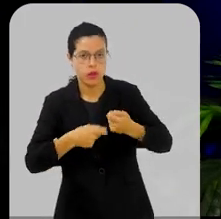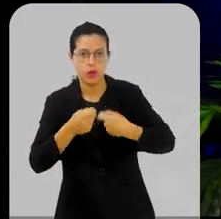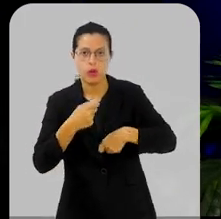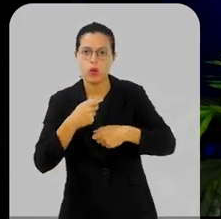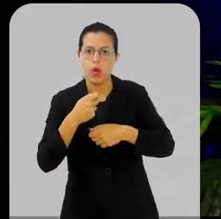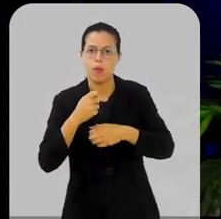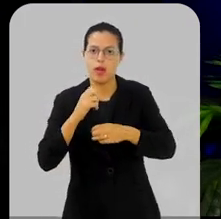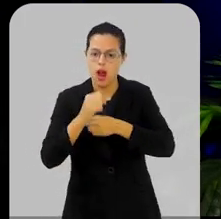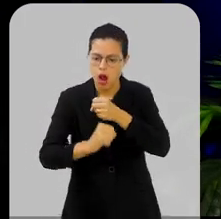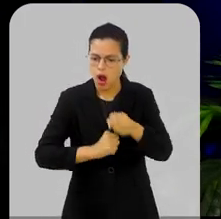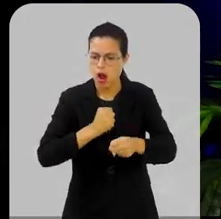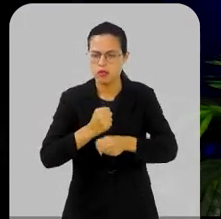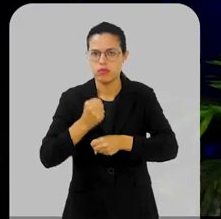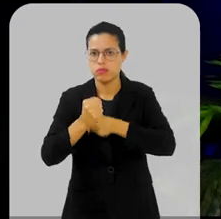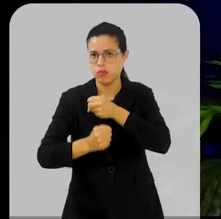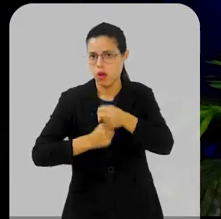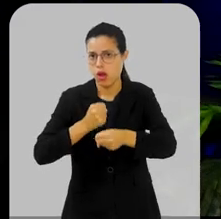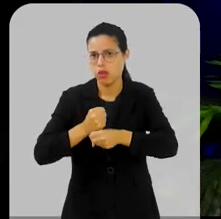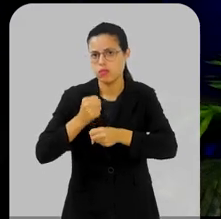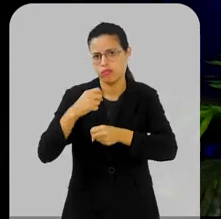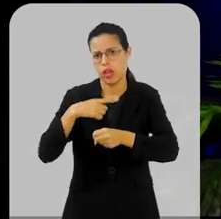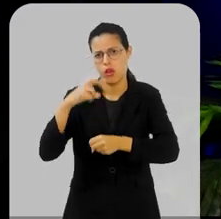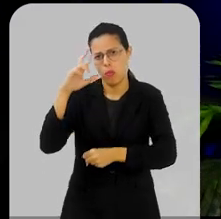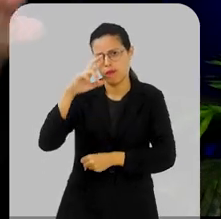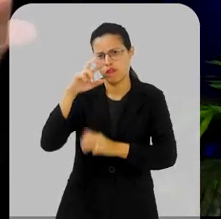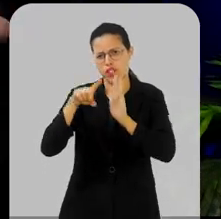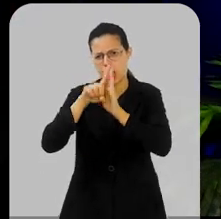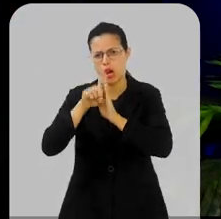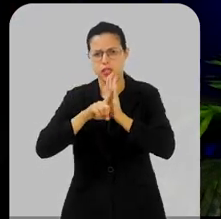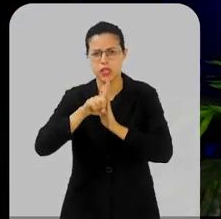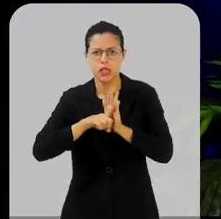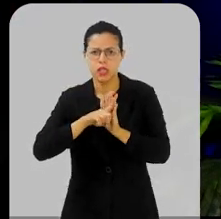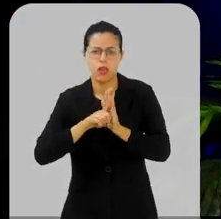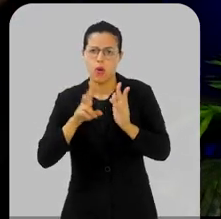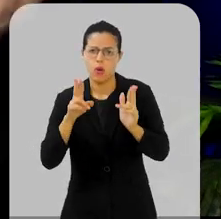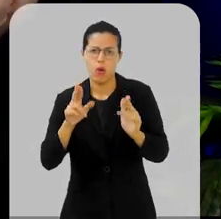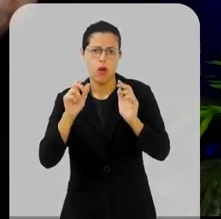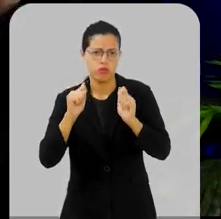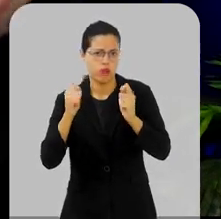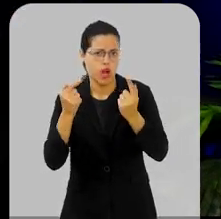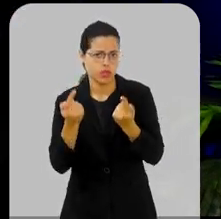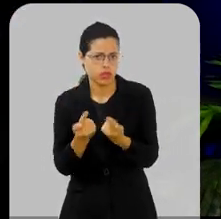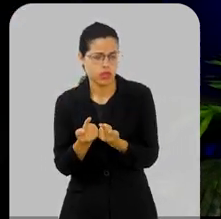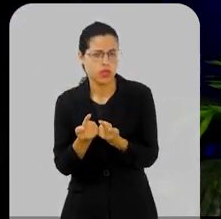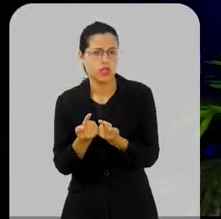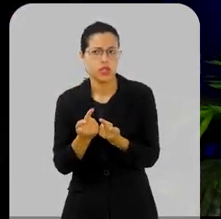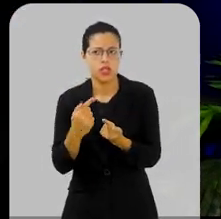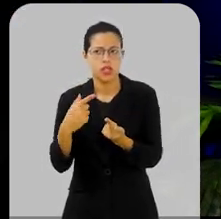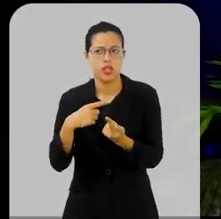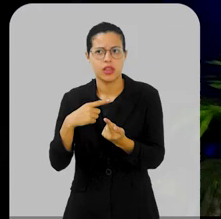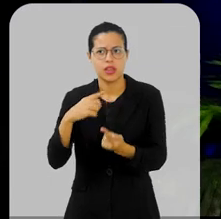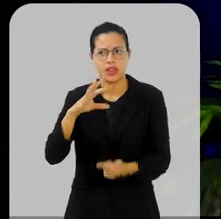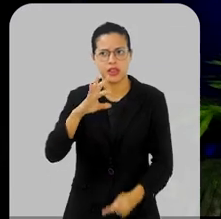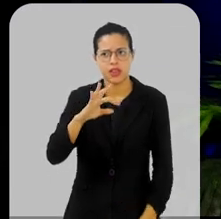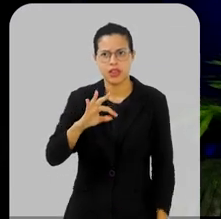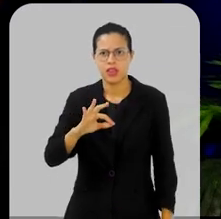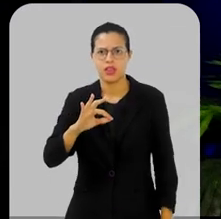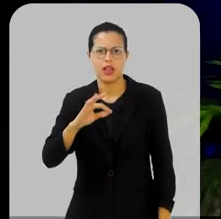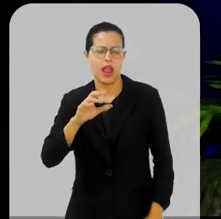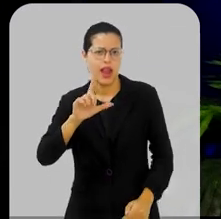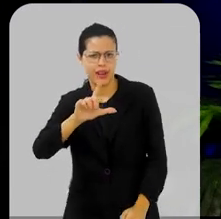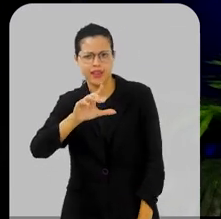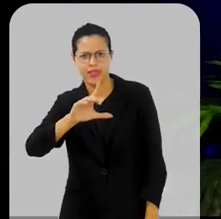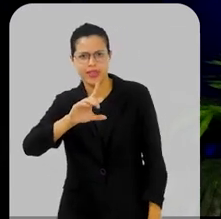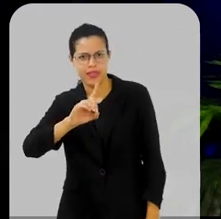planejamento orçamentário, ano a ano, seja fiscalizado. É como aqui na Assembleia. Você não recebe o PPA,